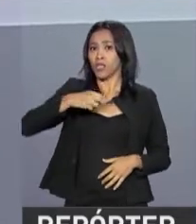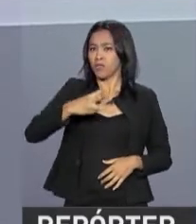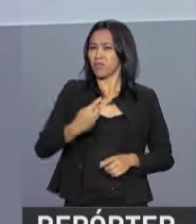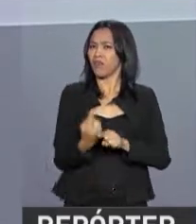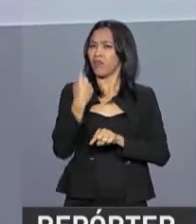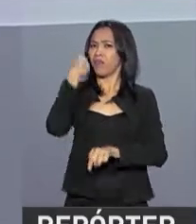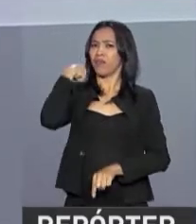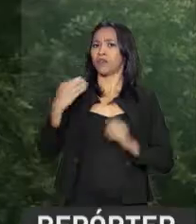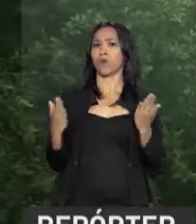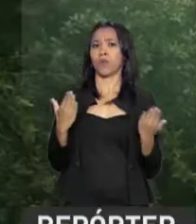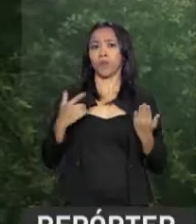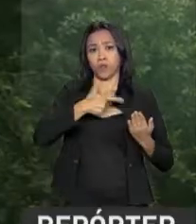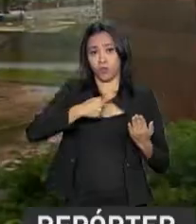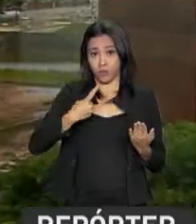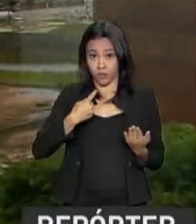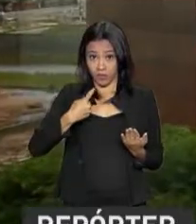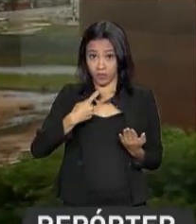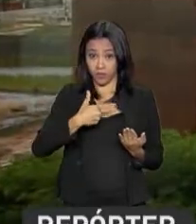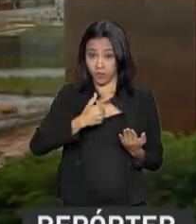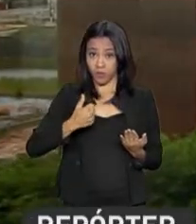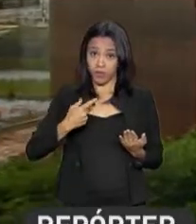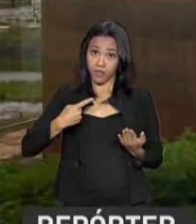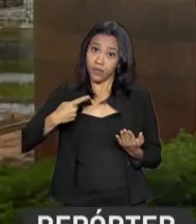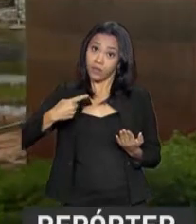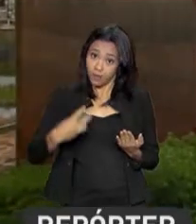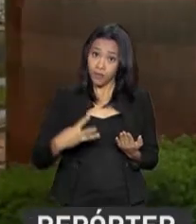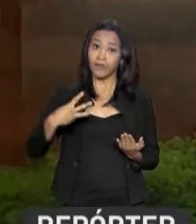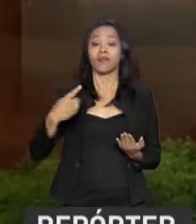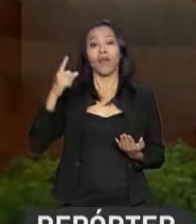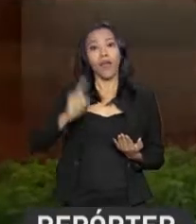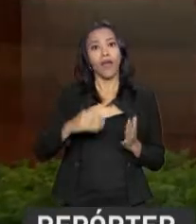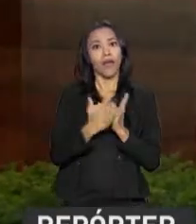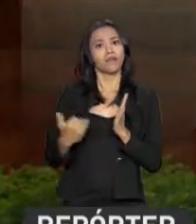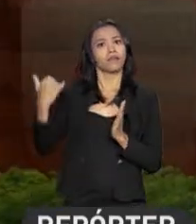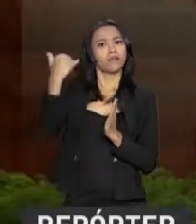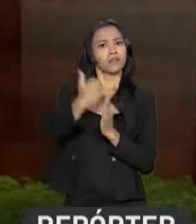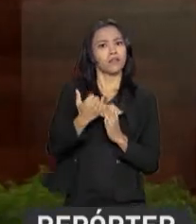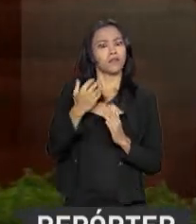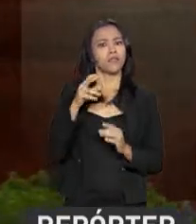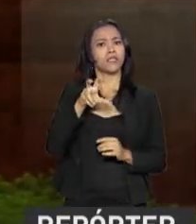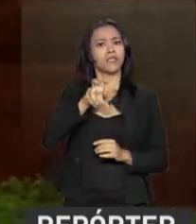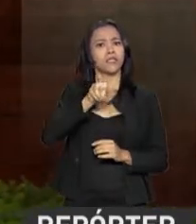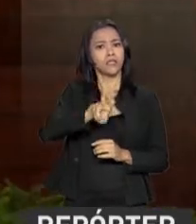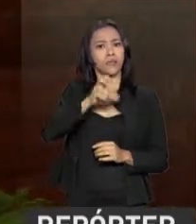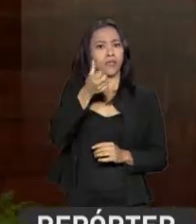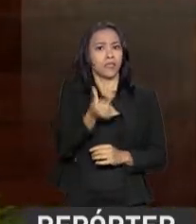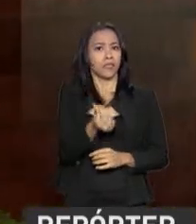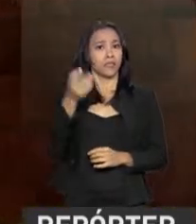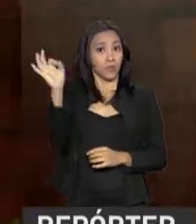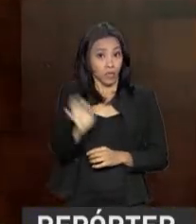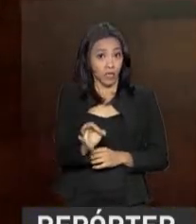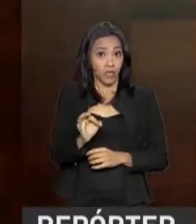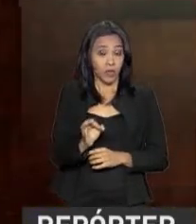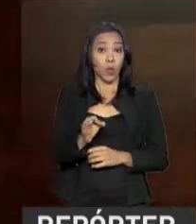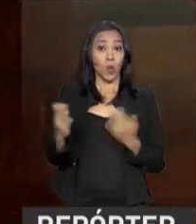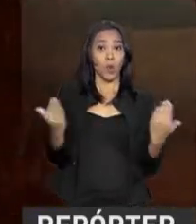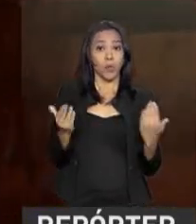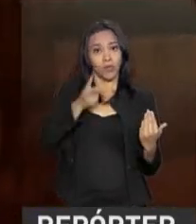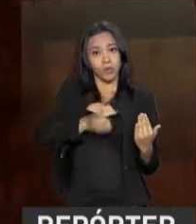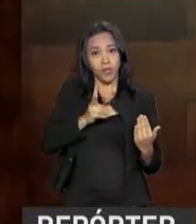2013. Os números ficaram acima do esperado pelo mercado, com um aumento de 56% em relação ao mesmo período